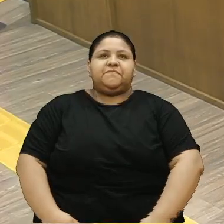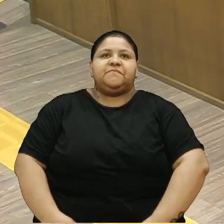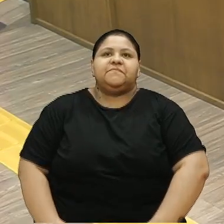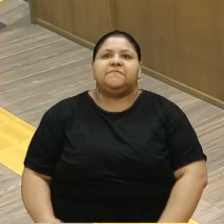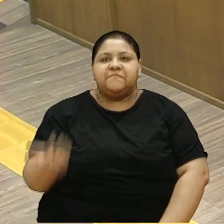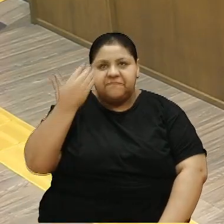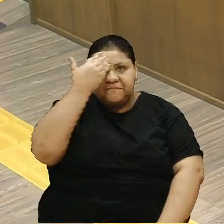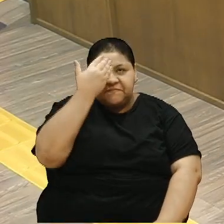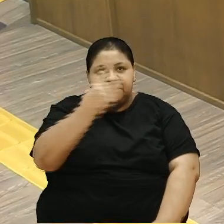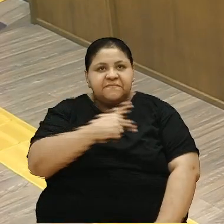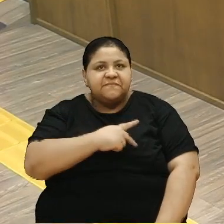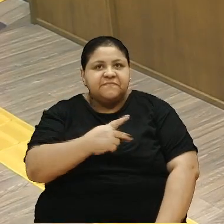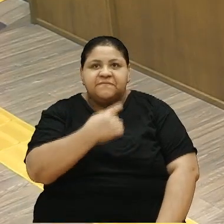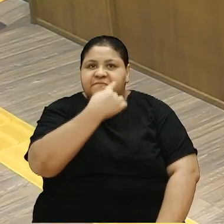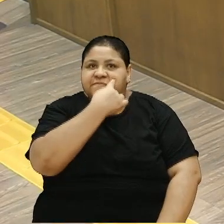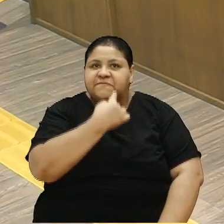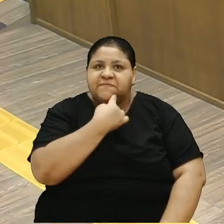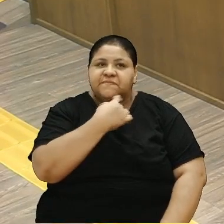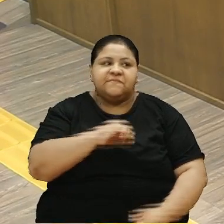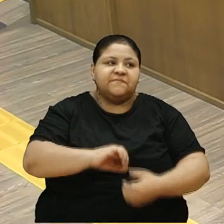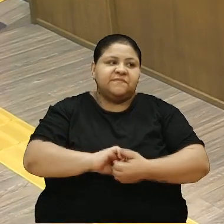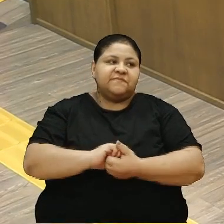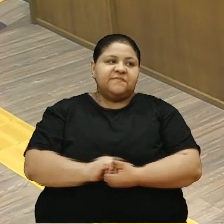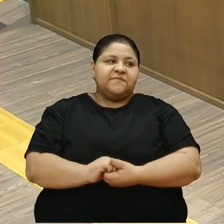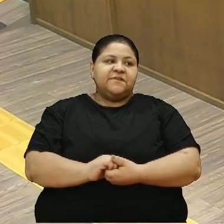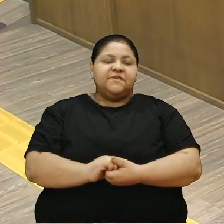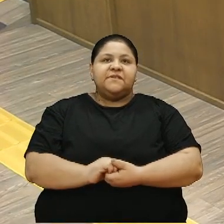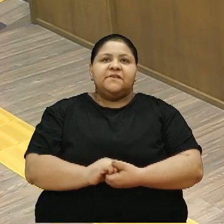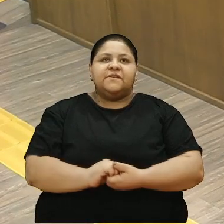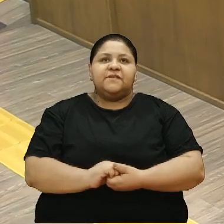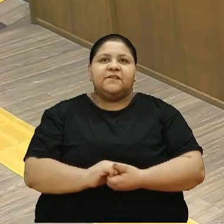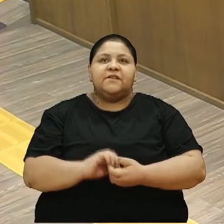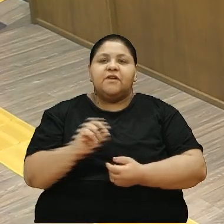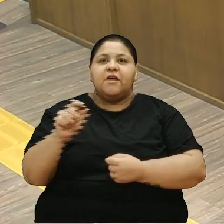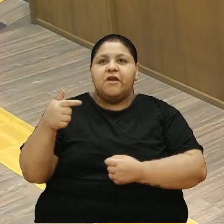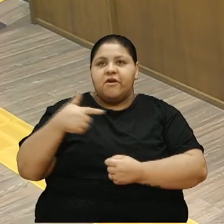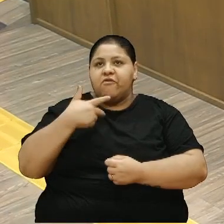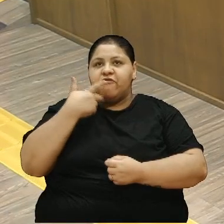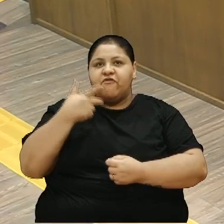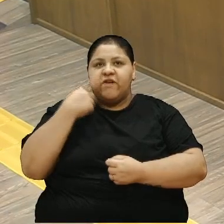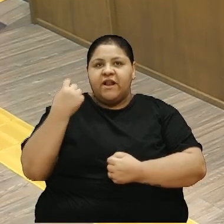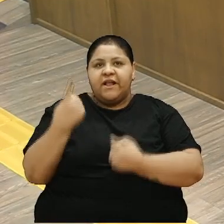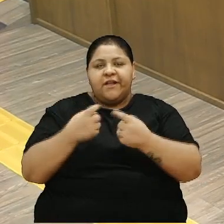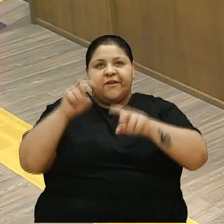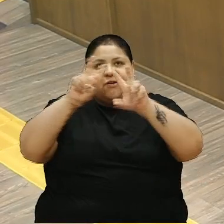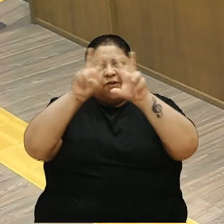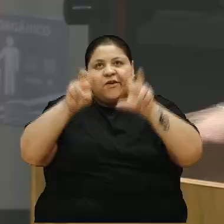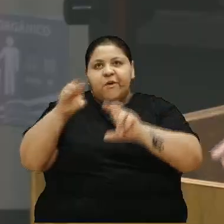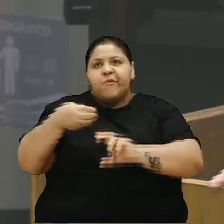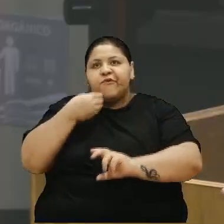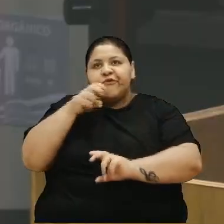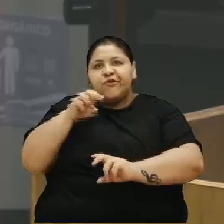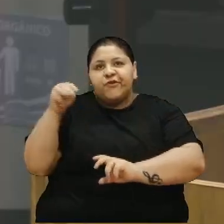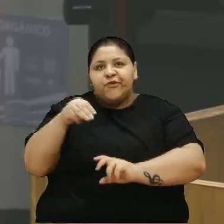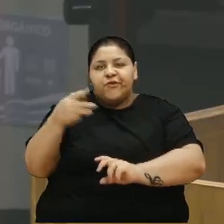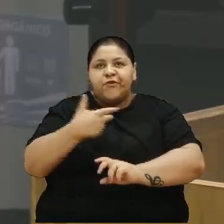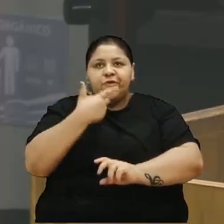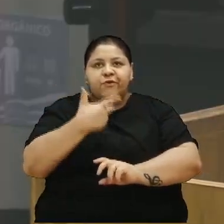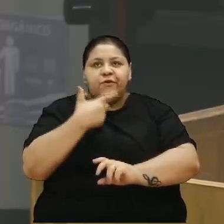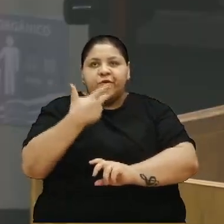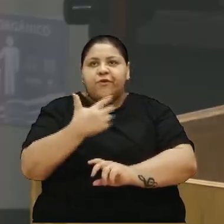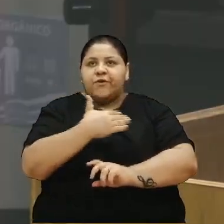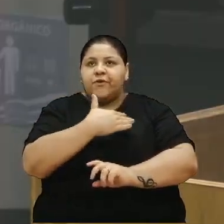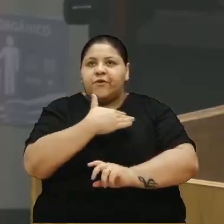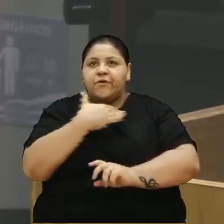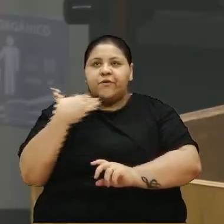Obrigado, presidente Wagner. Eu queria tratar de alguns temas, aproveitar os 5 minutos. Primeiro, o falecimento de